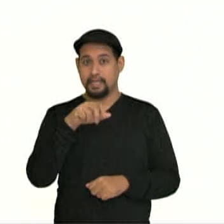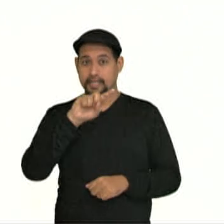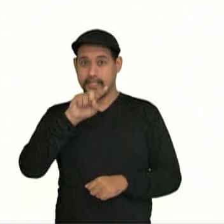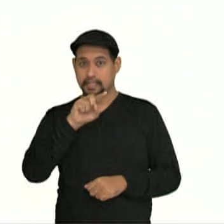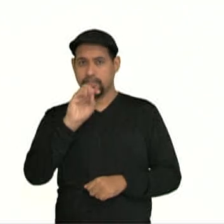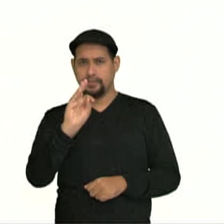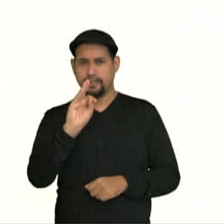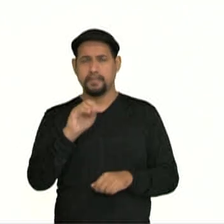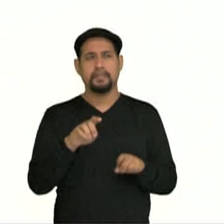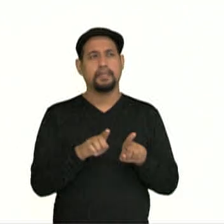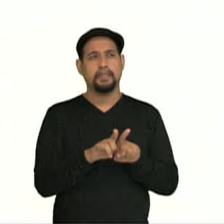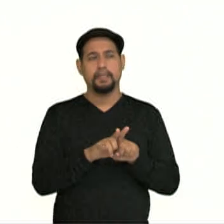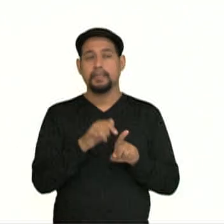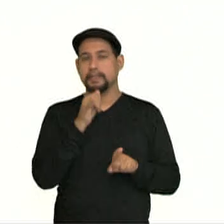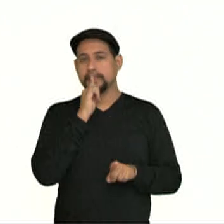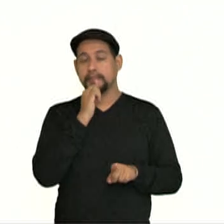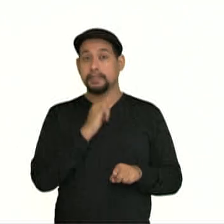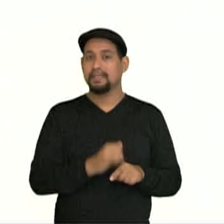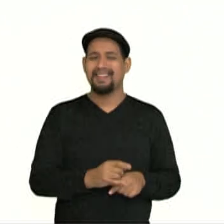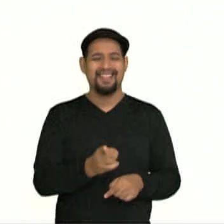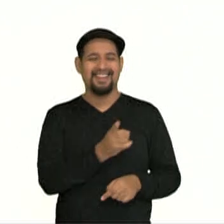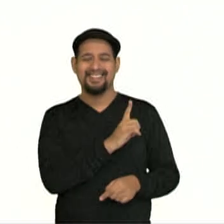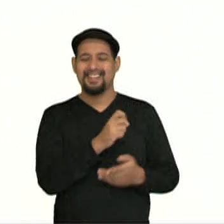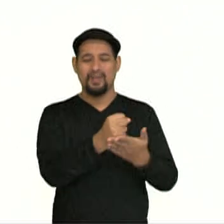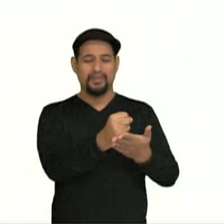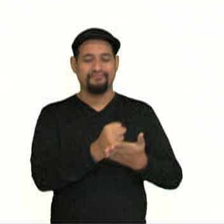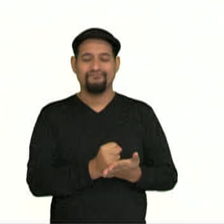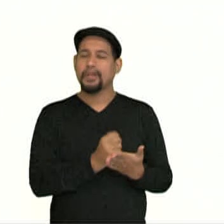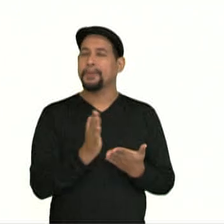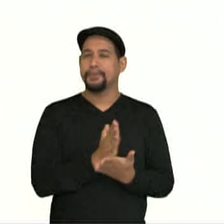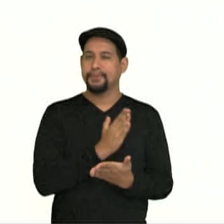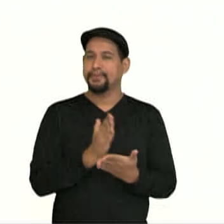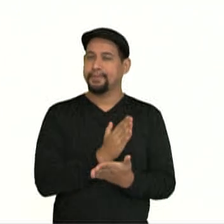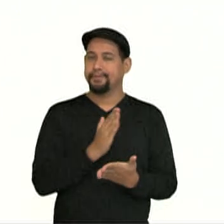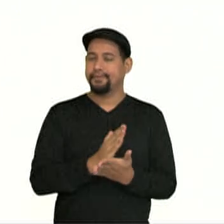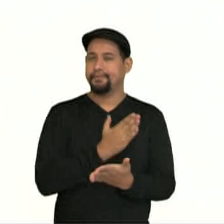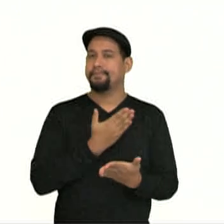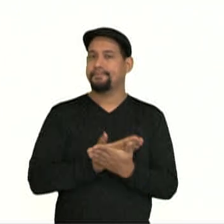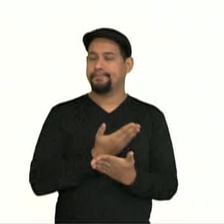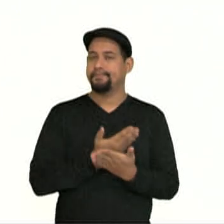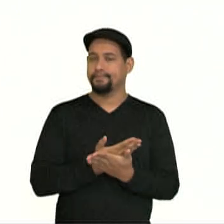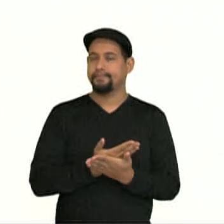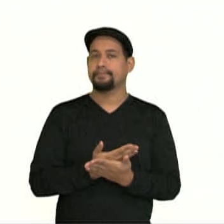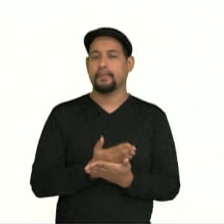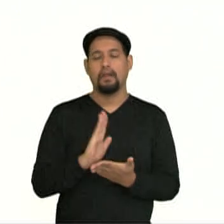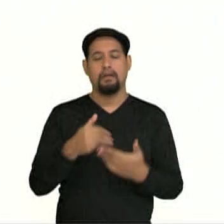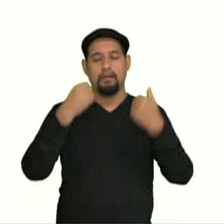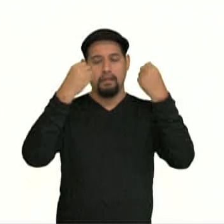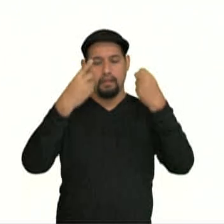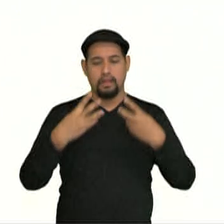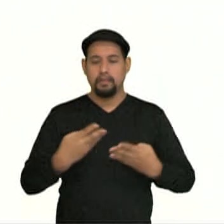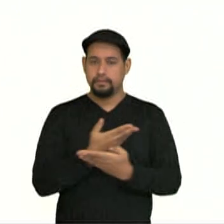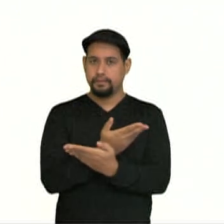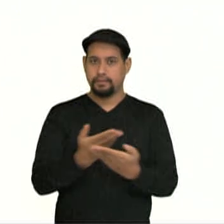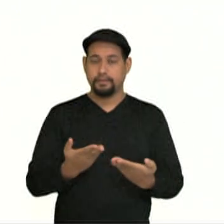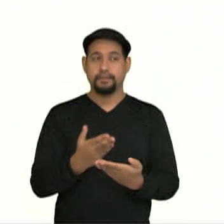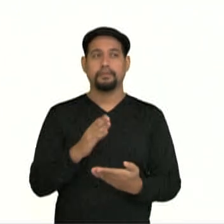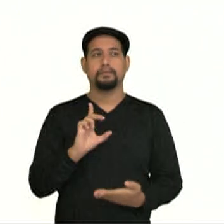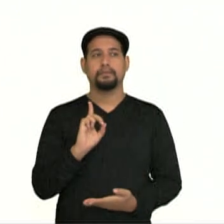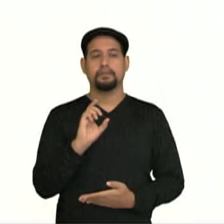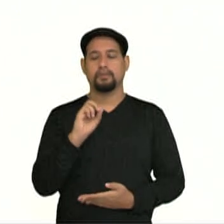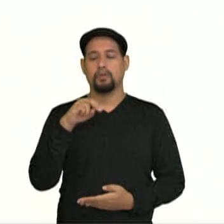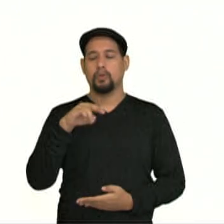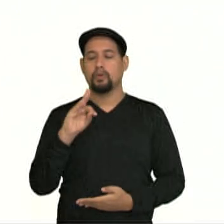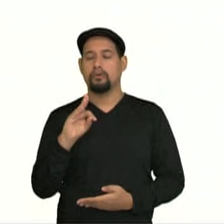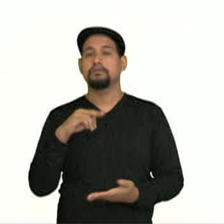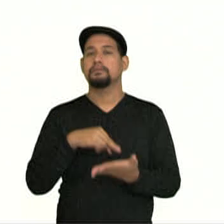don't bring the books to the class. Eles não trouxeram os livros para a aula. Como eu disse para vocês, don't corresponde